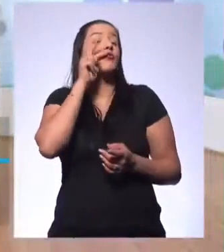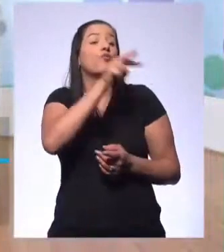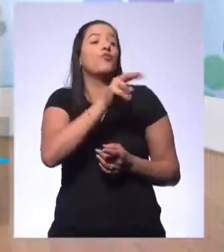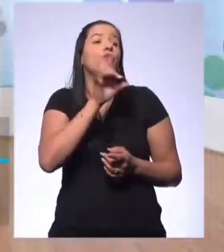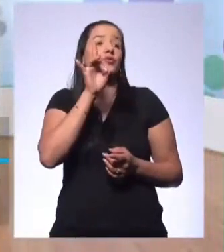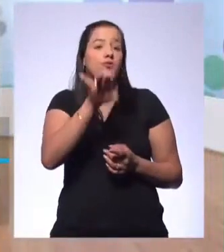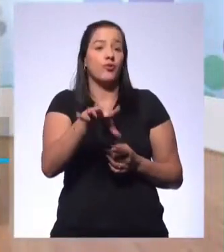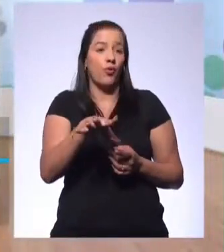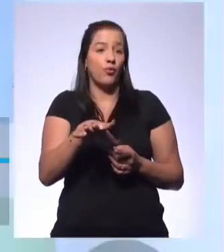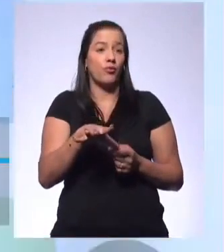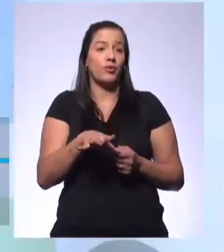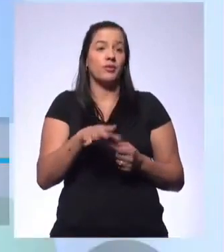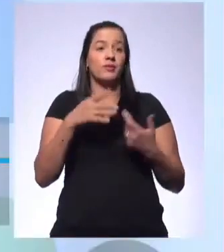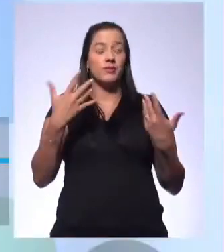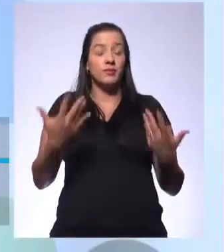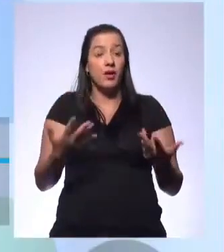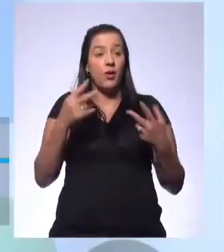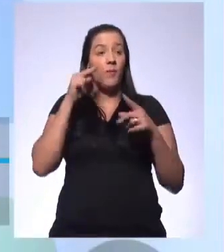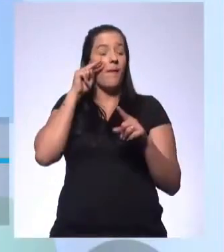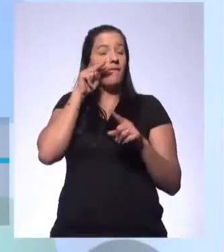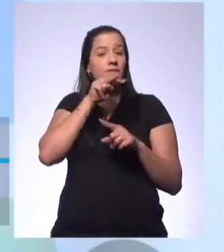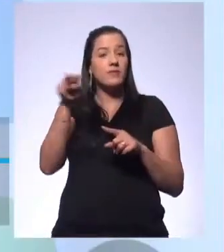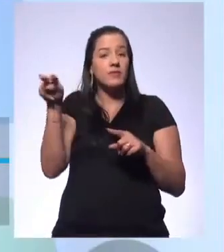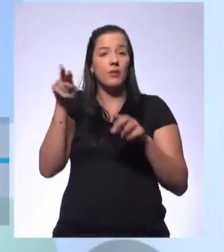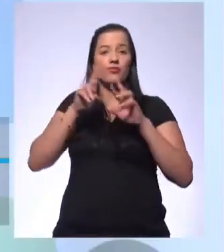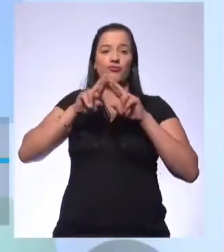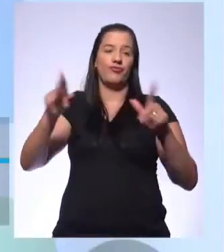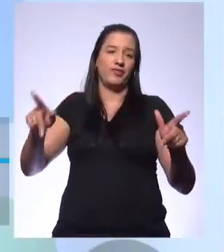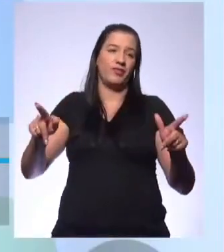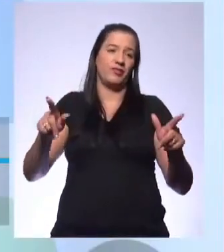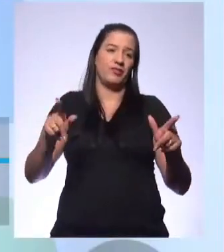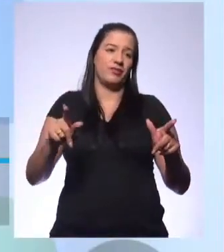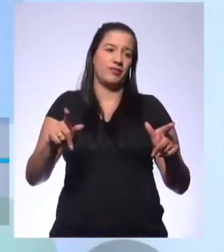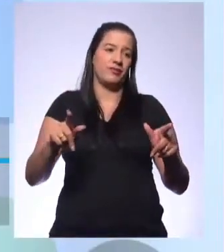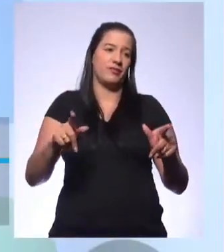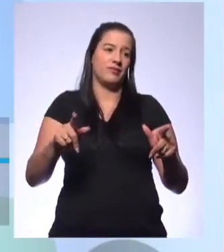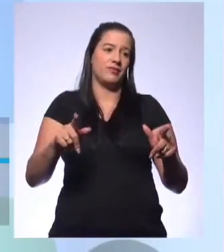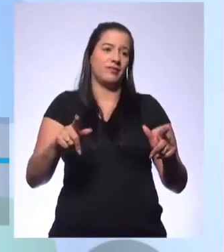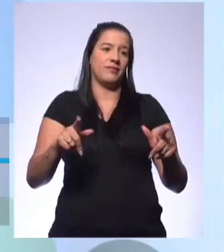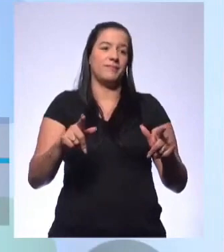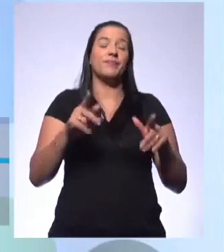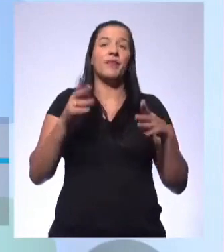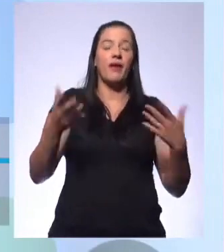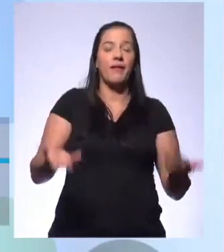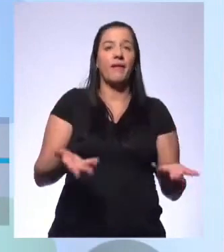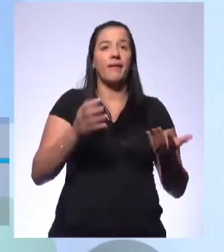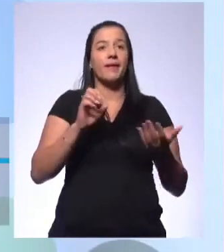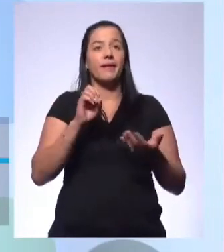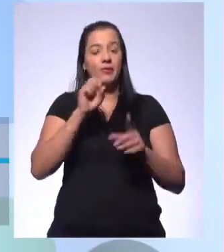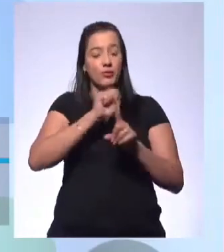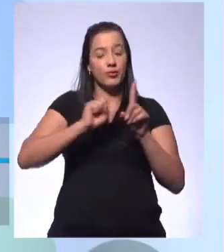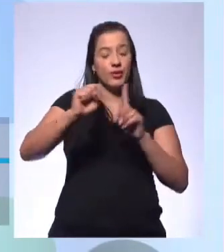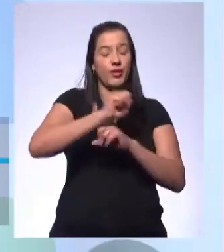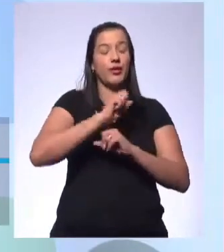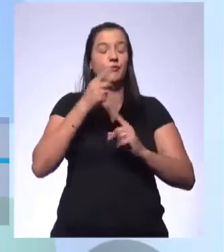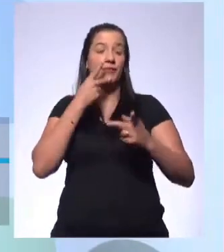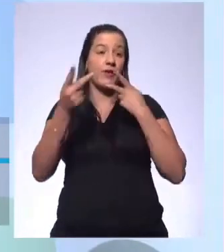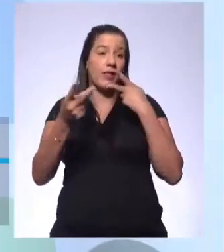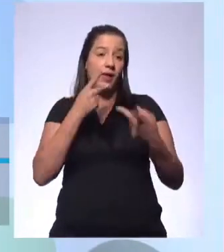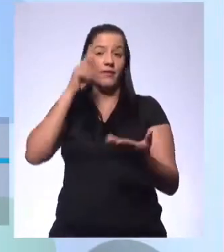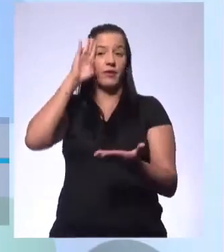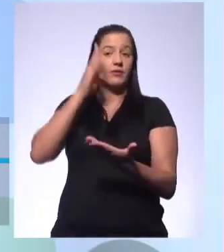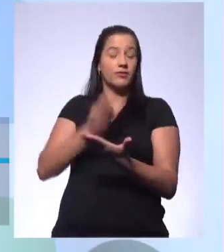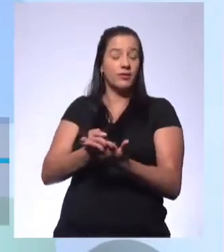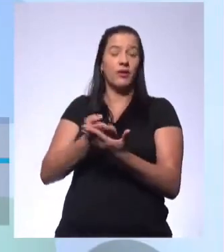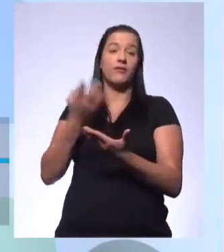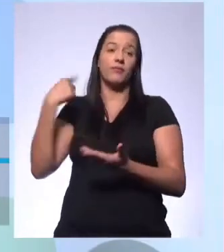Então, Isto. ele traz uma visão totalmente diferente da visão que era divulgada pela sociedade, pelas crenças